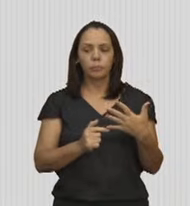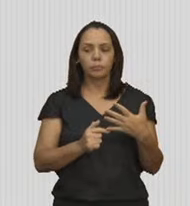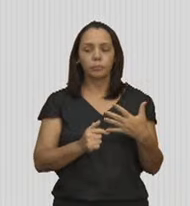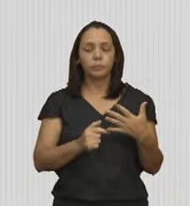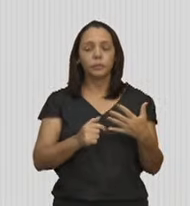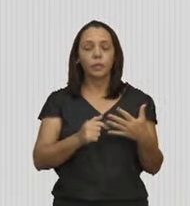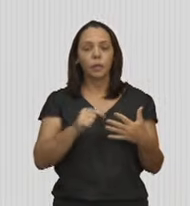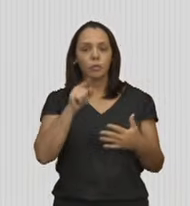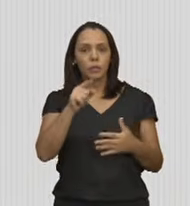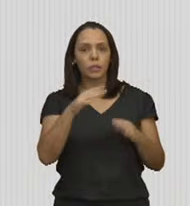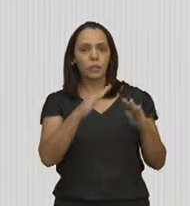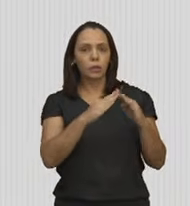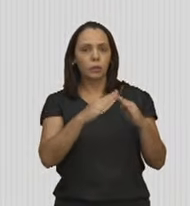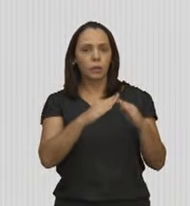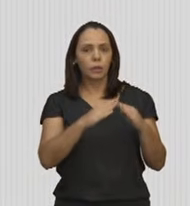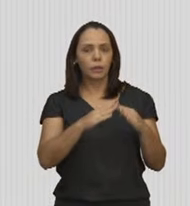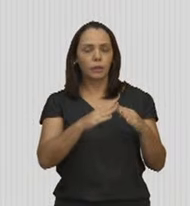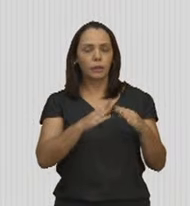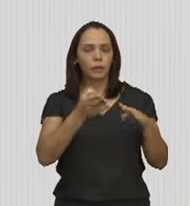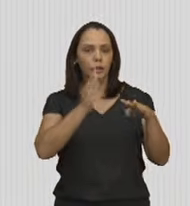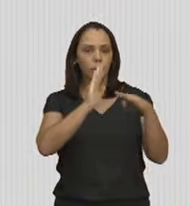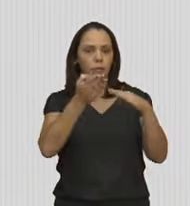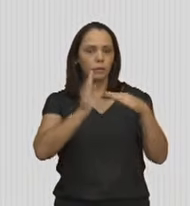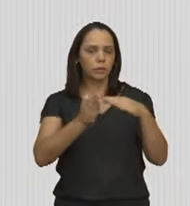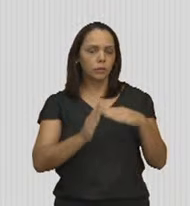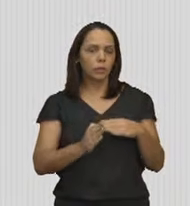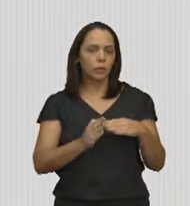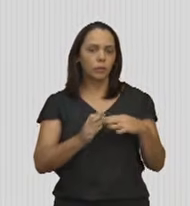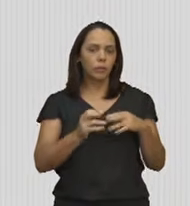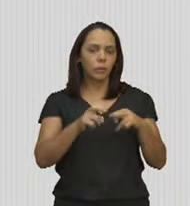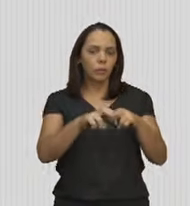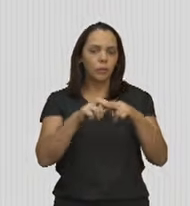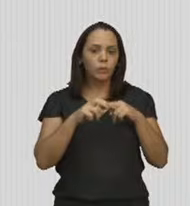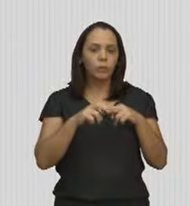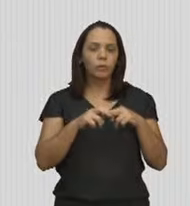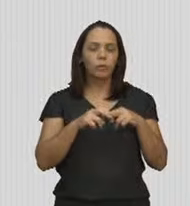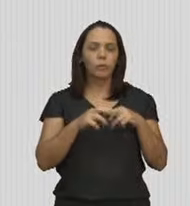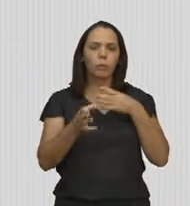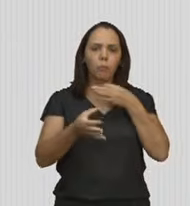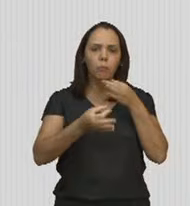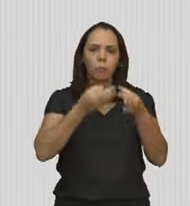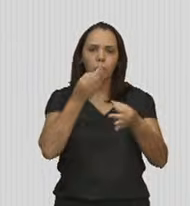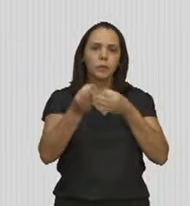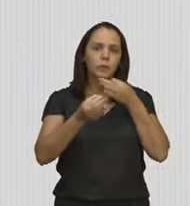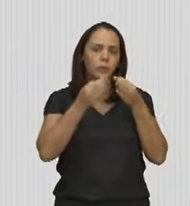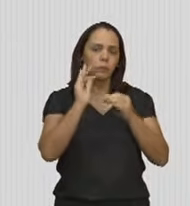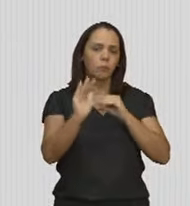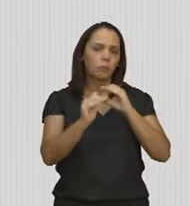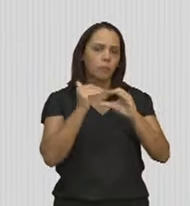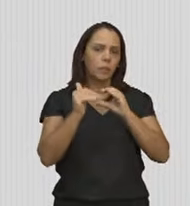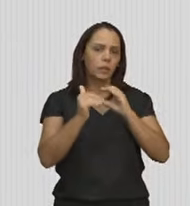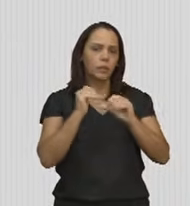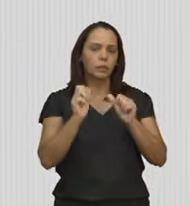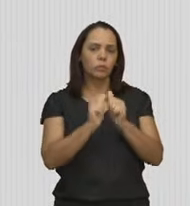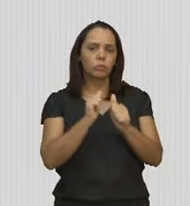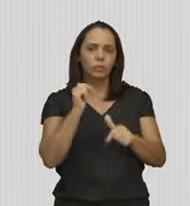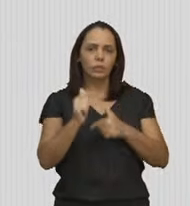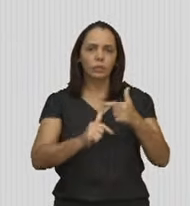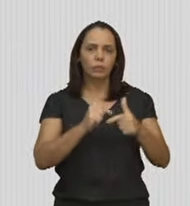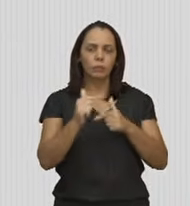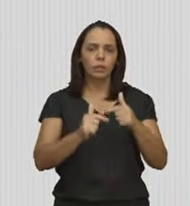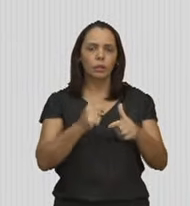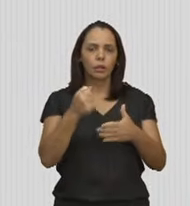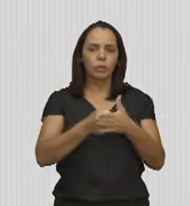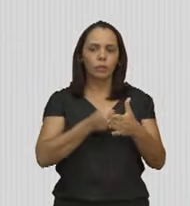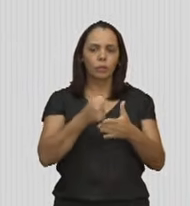anos. Você que é desses bairros, por favor, mande aí suas inquietações, suas sugestões para o bairro, para que a gente possa trabalhar junto, para que a gente possa